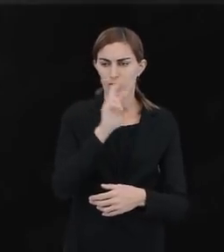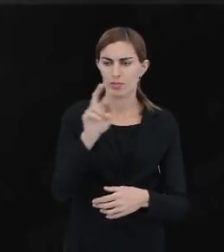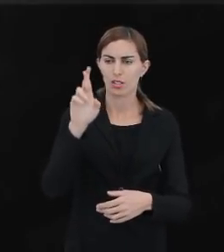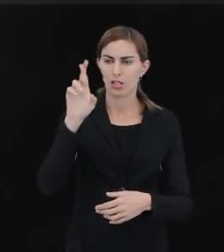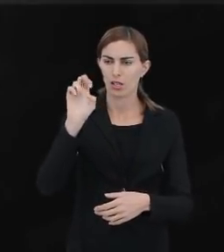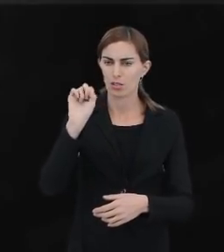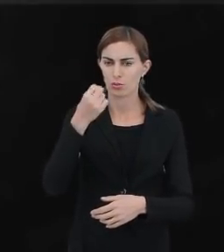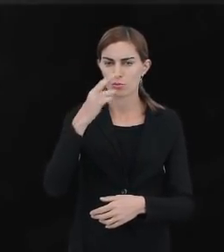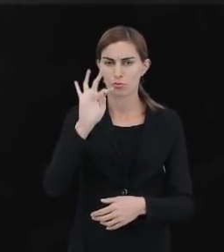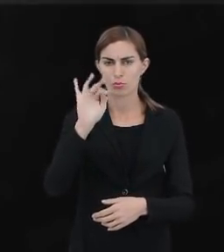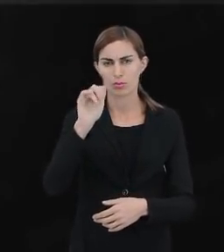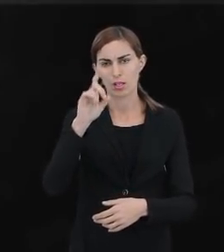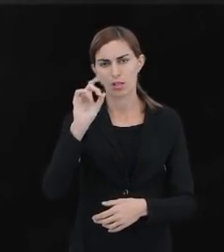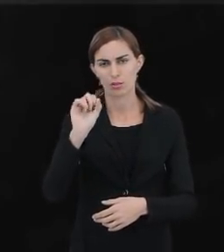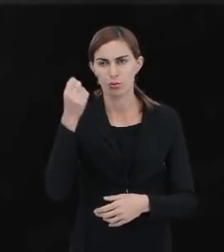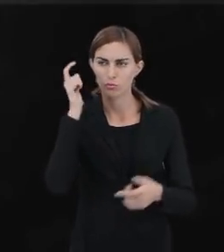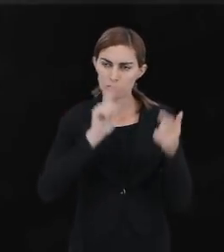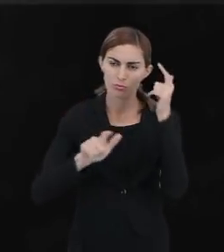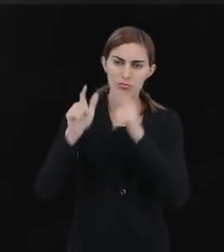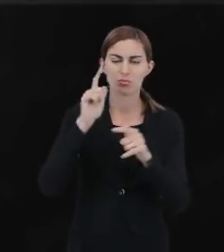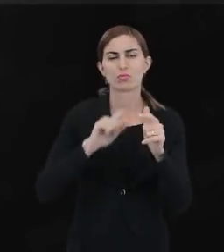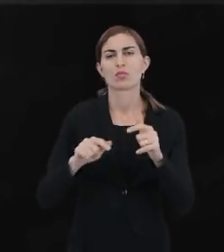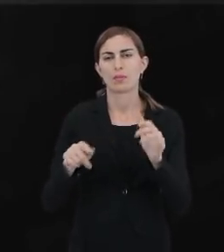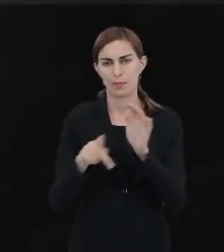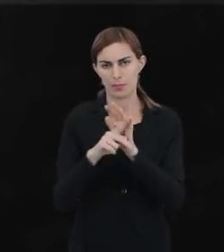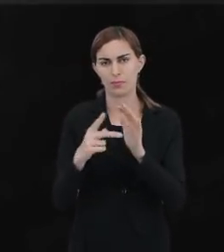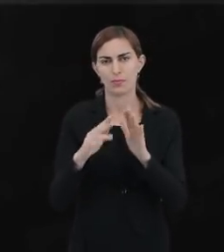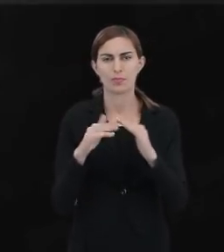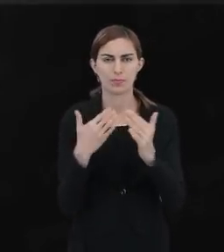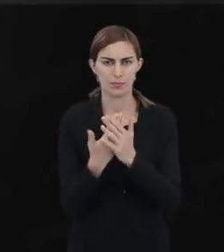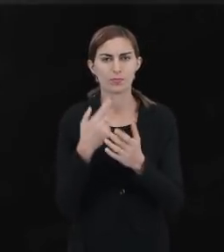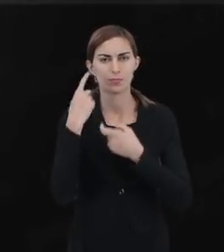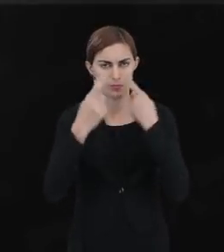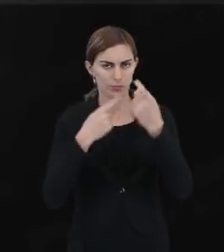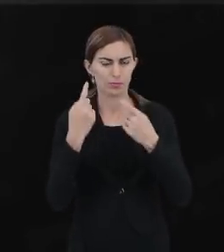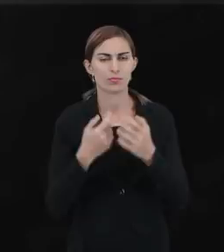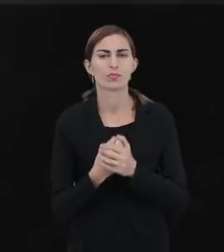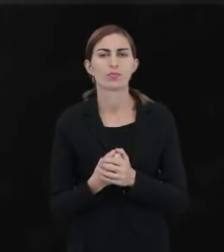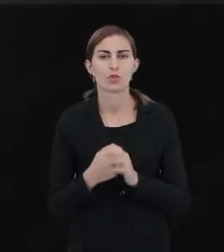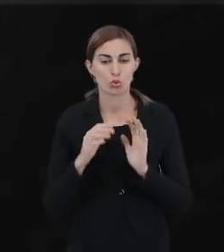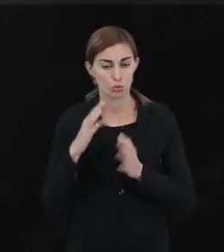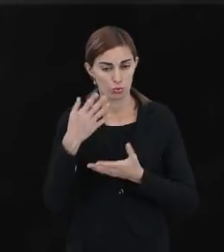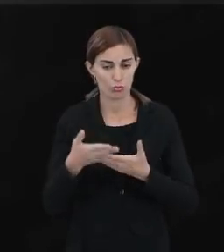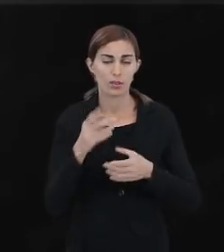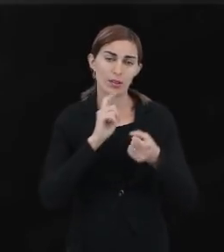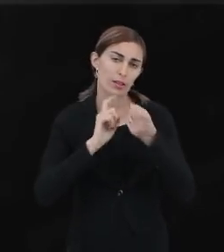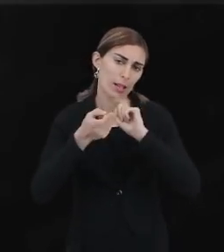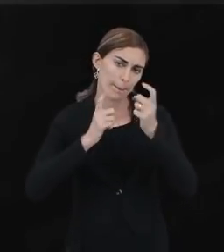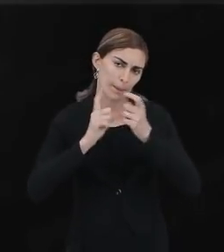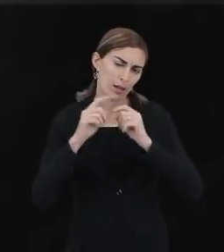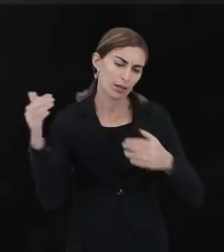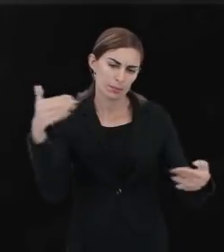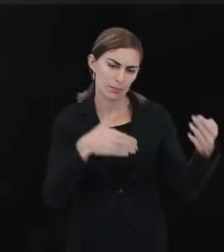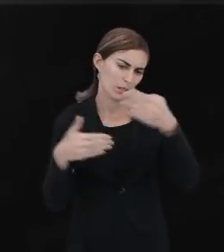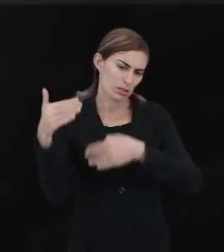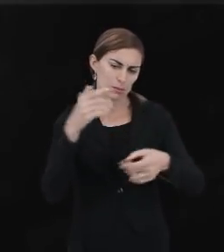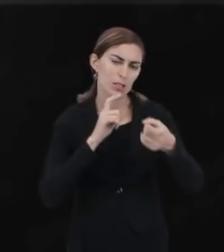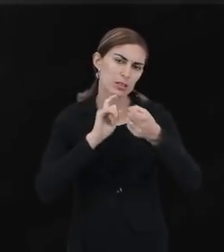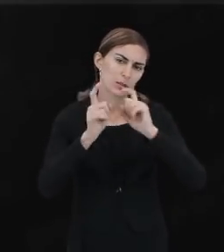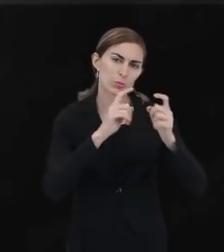como uma questão premente da escola né mas no sentido de um debate uma participação